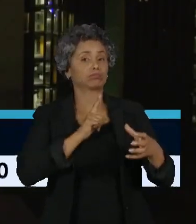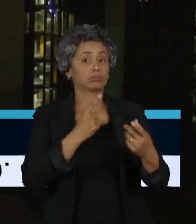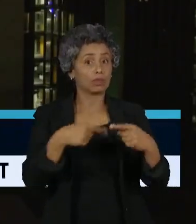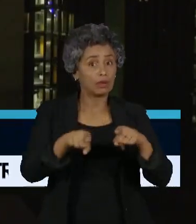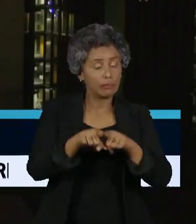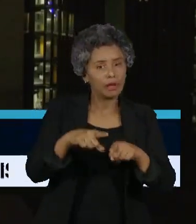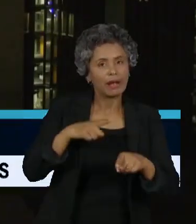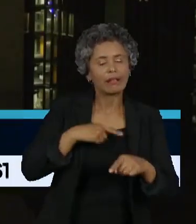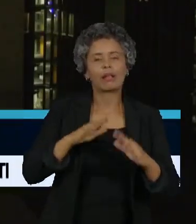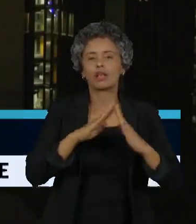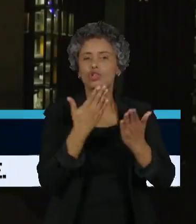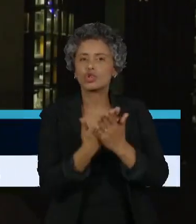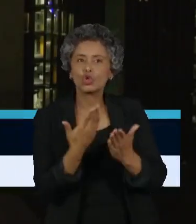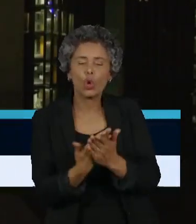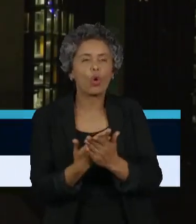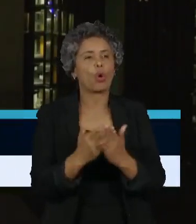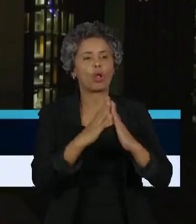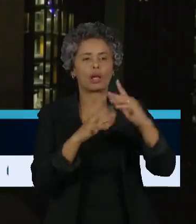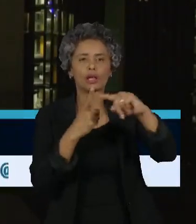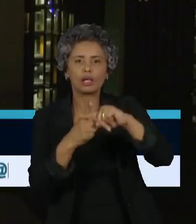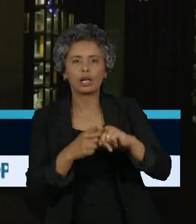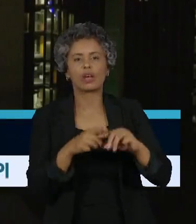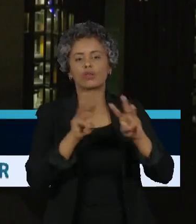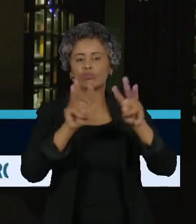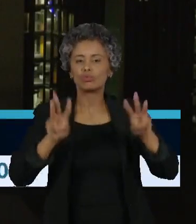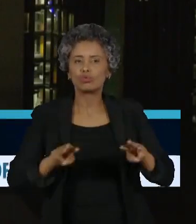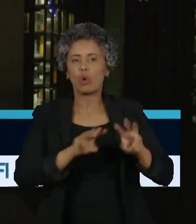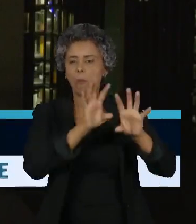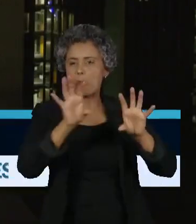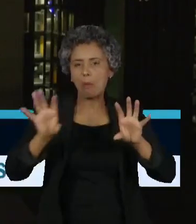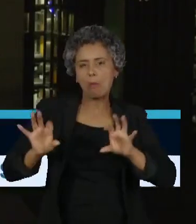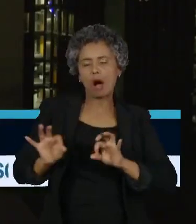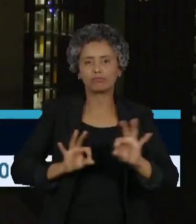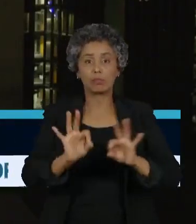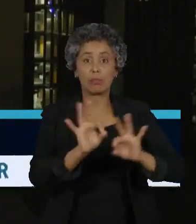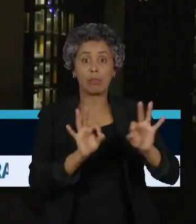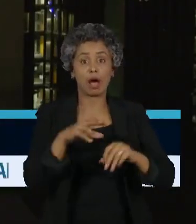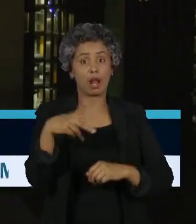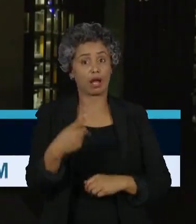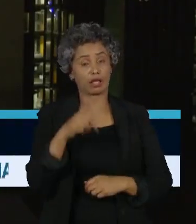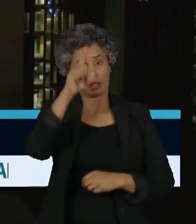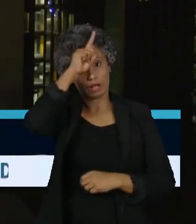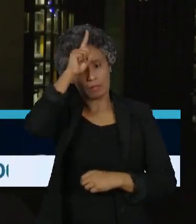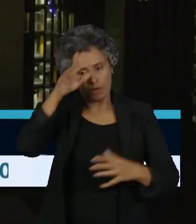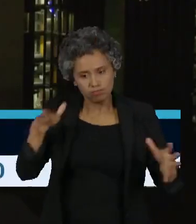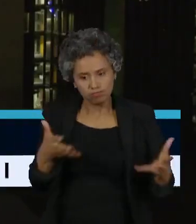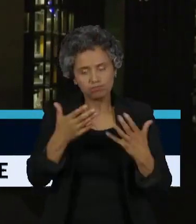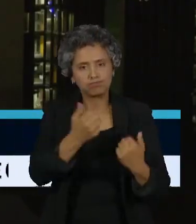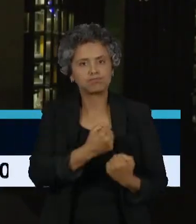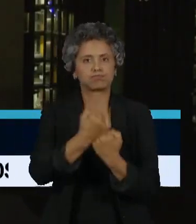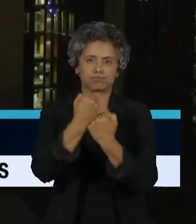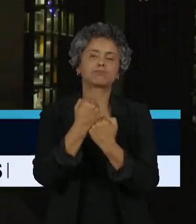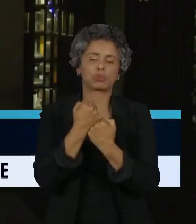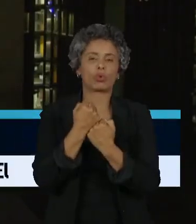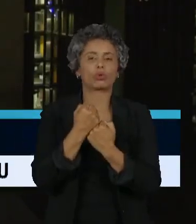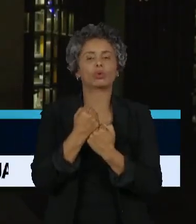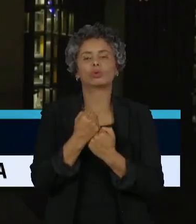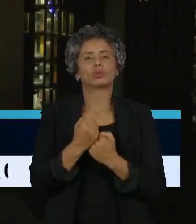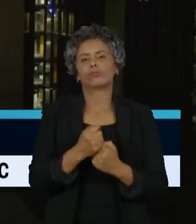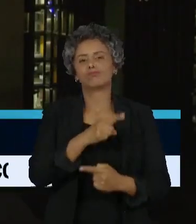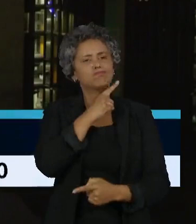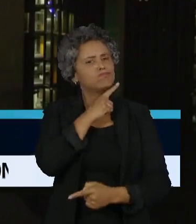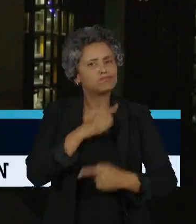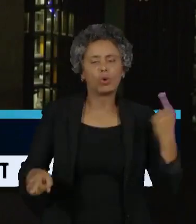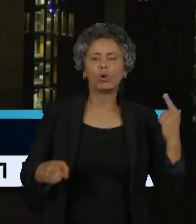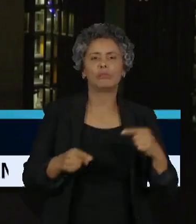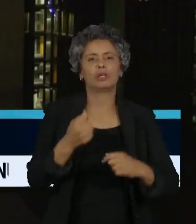escolas sinagogas e museus foi reforçada aqui na Alemanha scholz pregou Tolerância Zero contra o antissemitismo